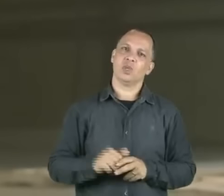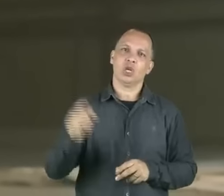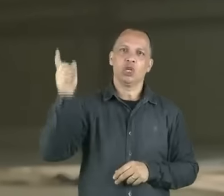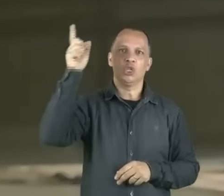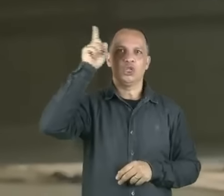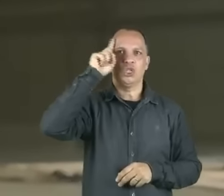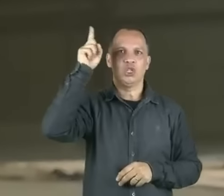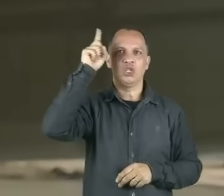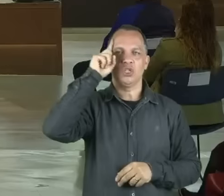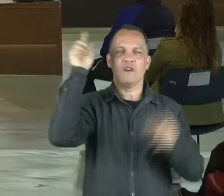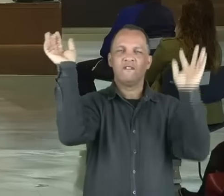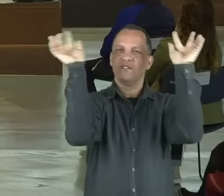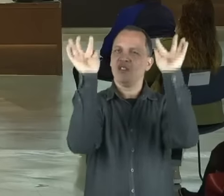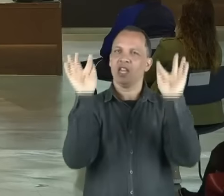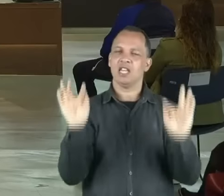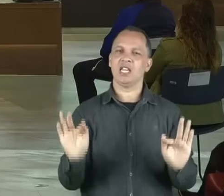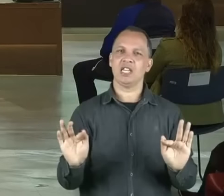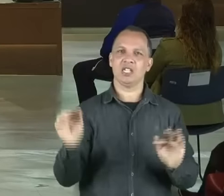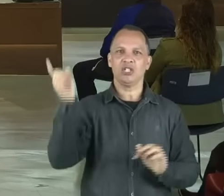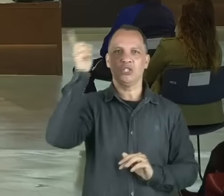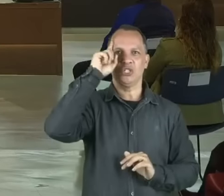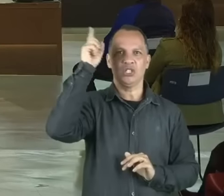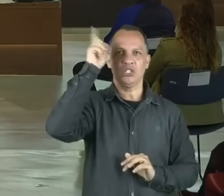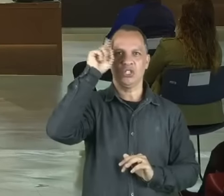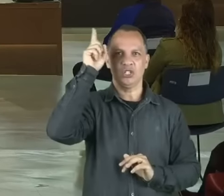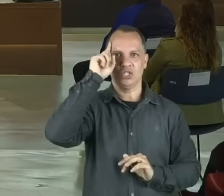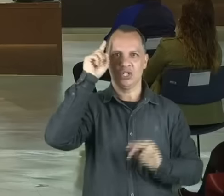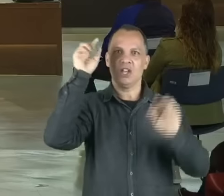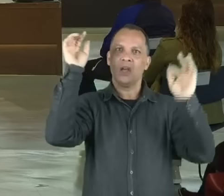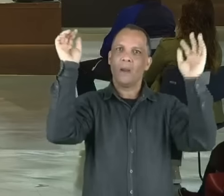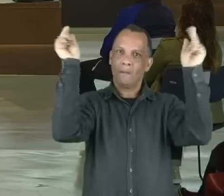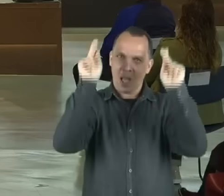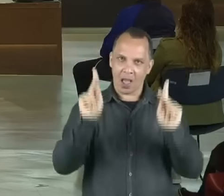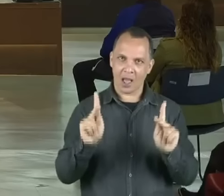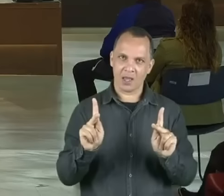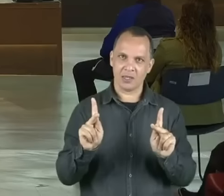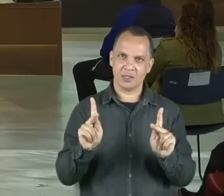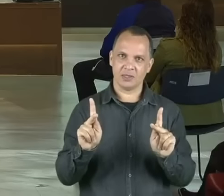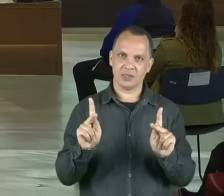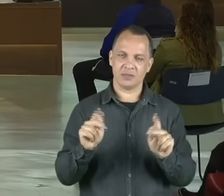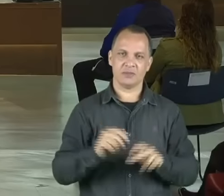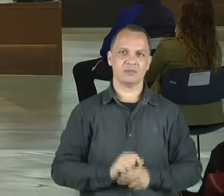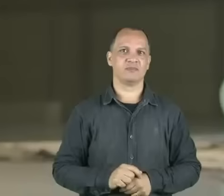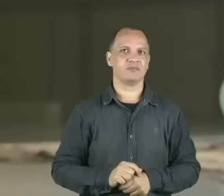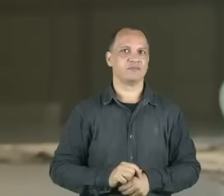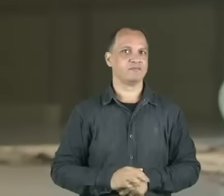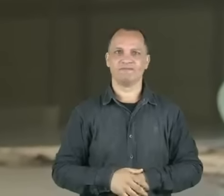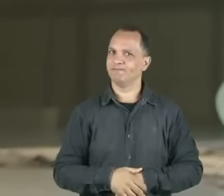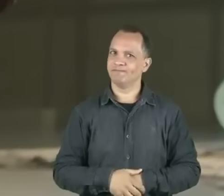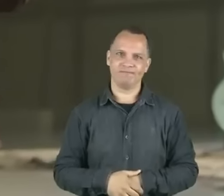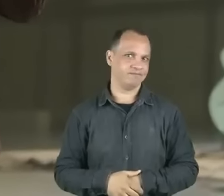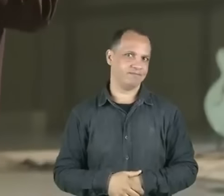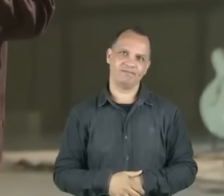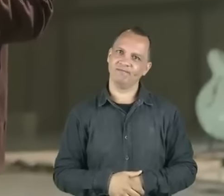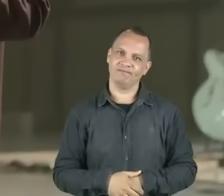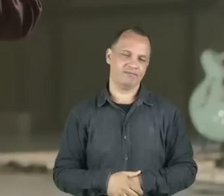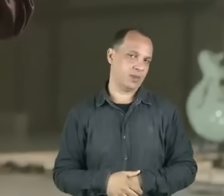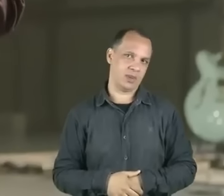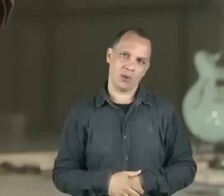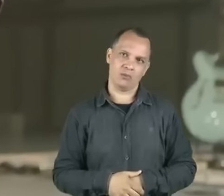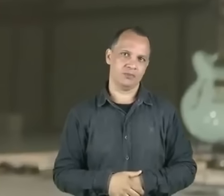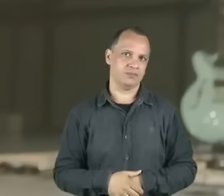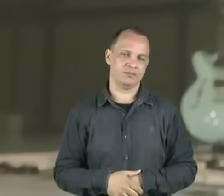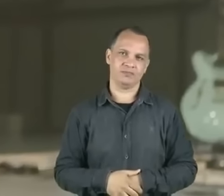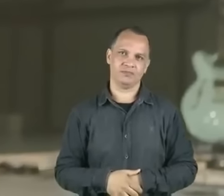é todo dia que é dia mal e dia não é necessariamente 24 horas ele não tá falando de um dia de 24